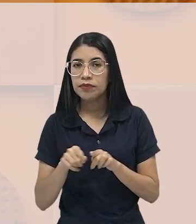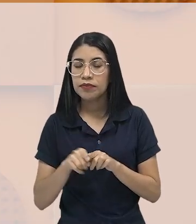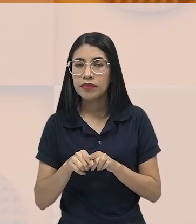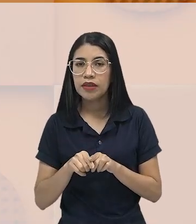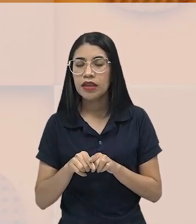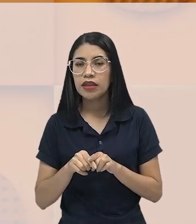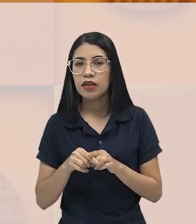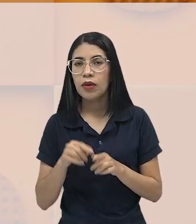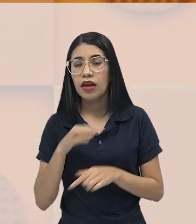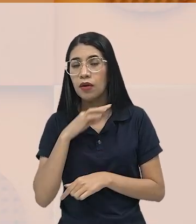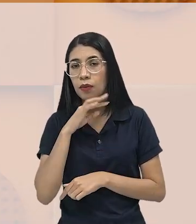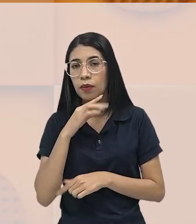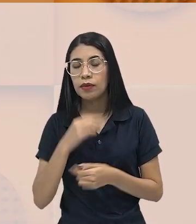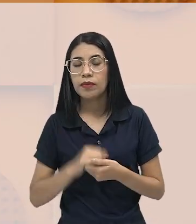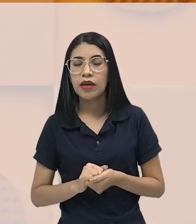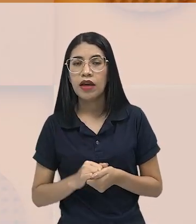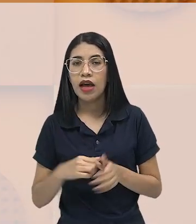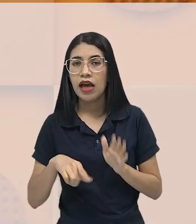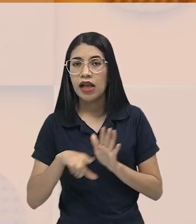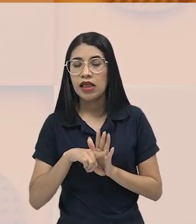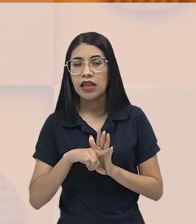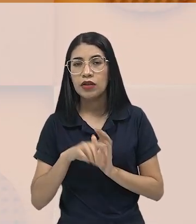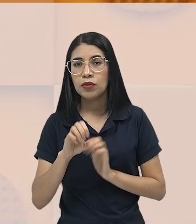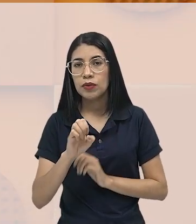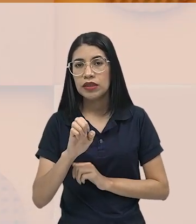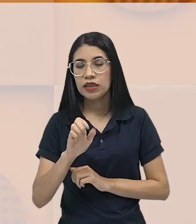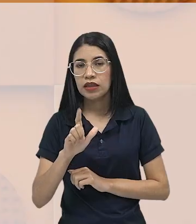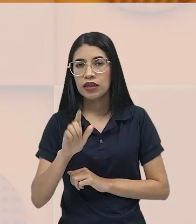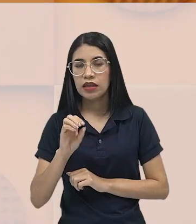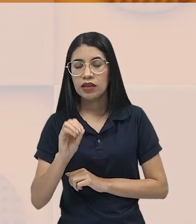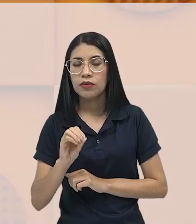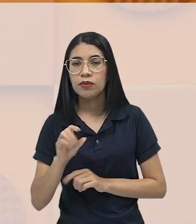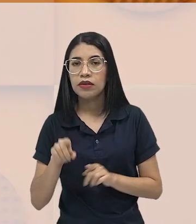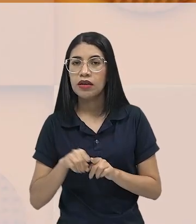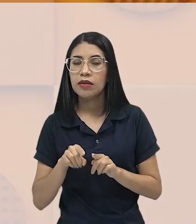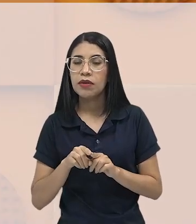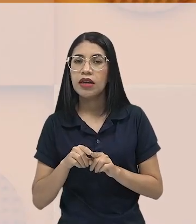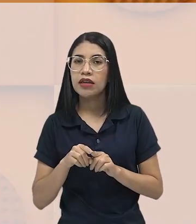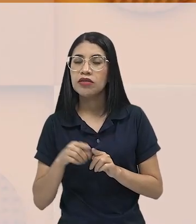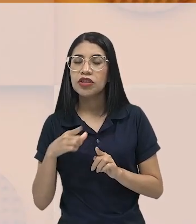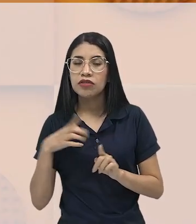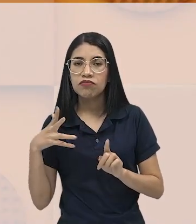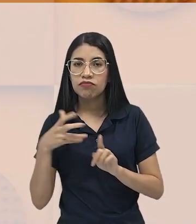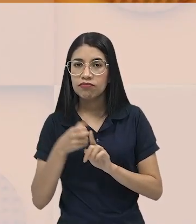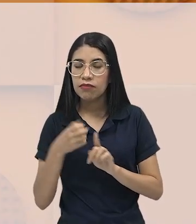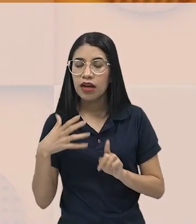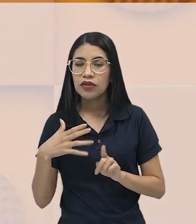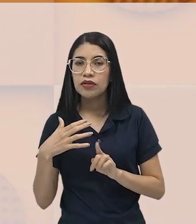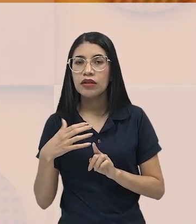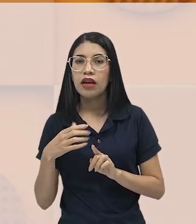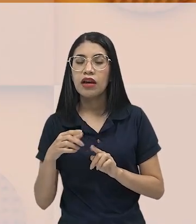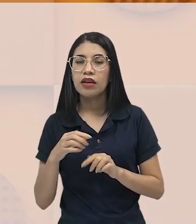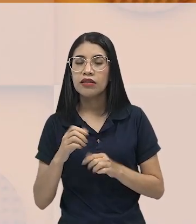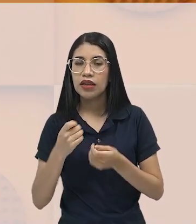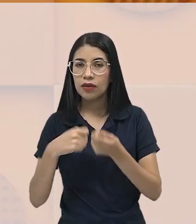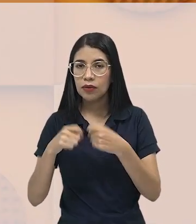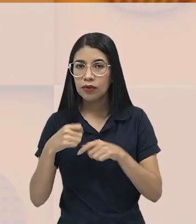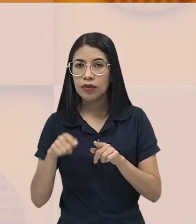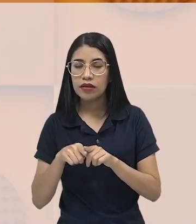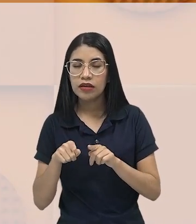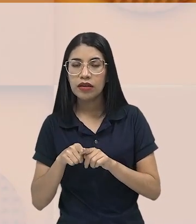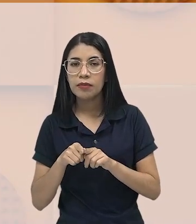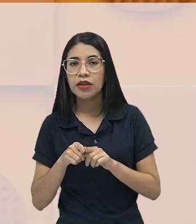vai ser bem visto. A primeira vai ser a lei do selo, né? Vai ser uma lei que vai impactar muito a questão econômica dos colonos e também somada às